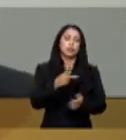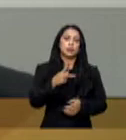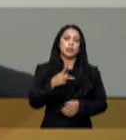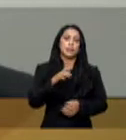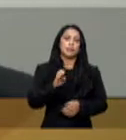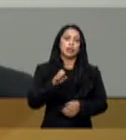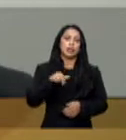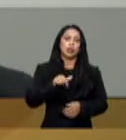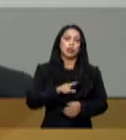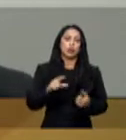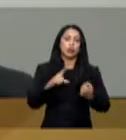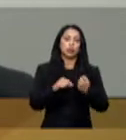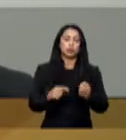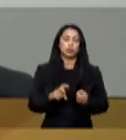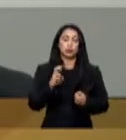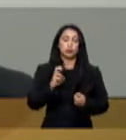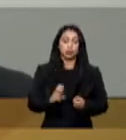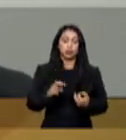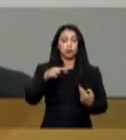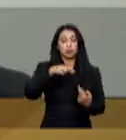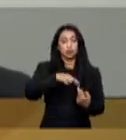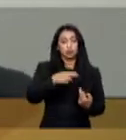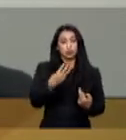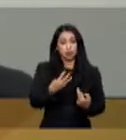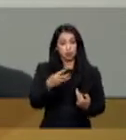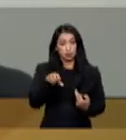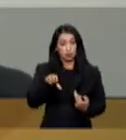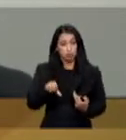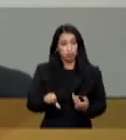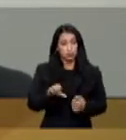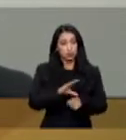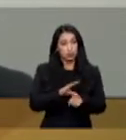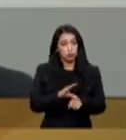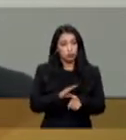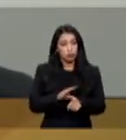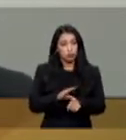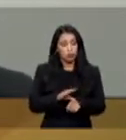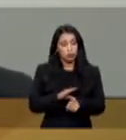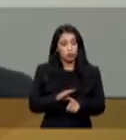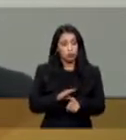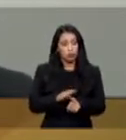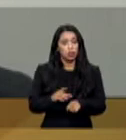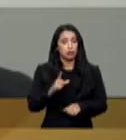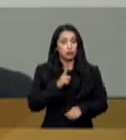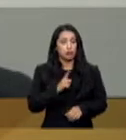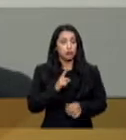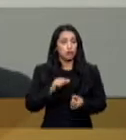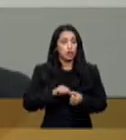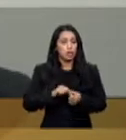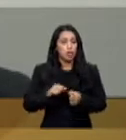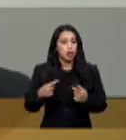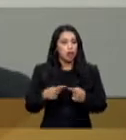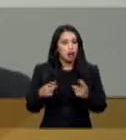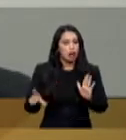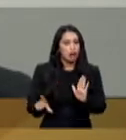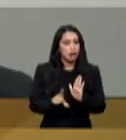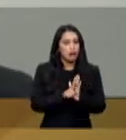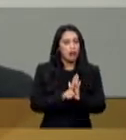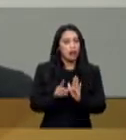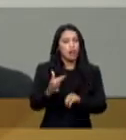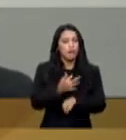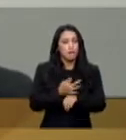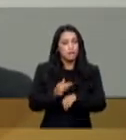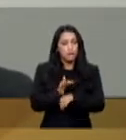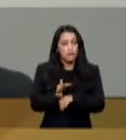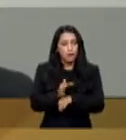Artigo 5º, inciso 39 da Constituição, postulado da reserva constitucional absoluta de lei em sentido formal. Não